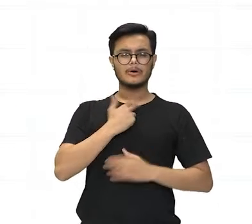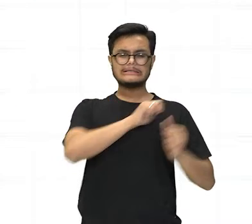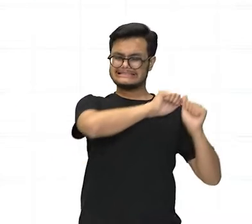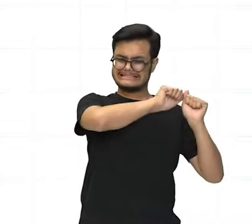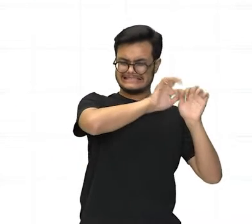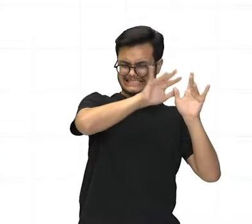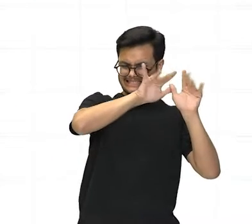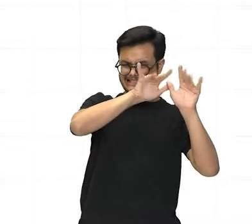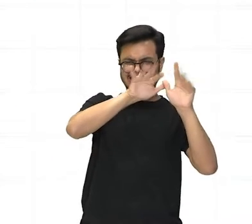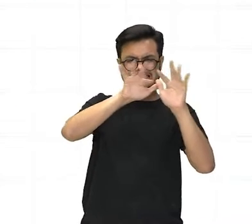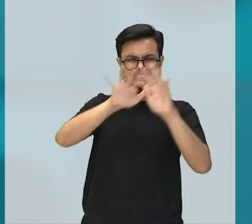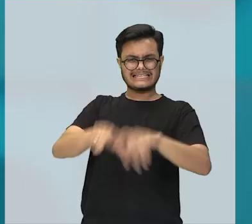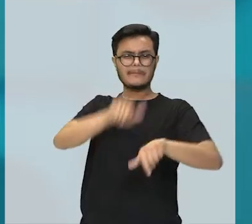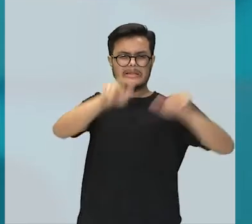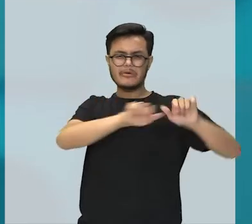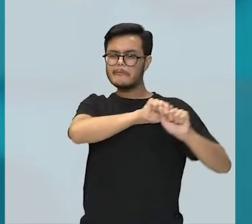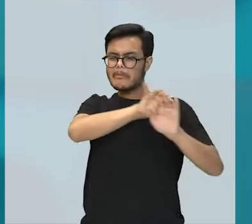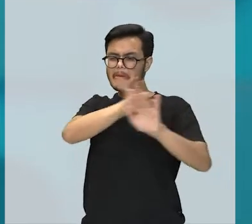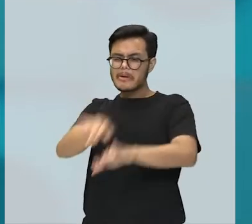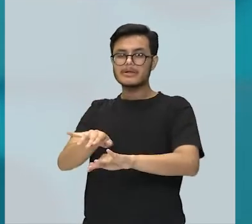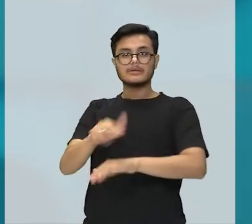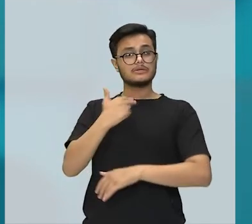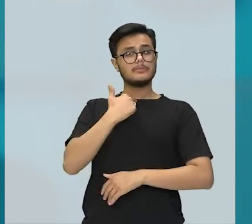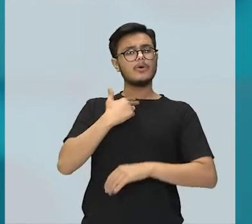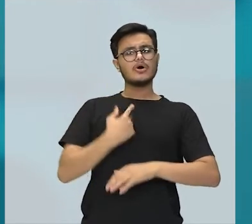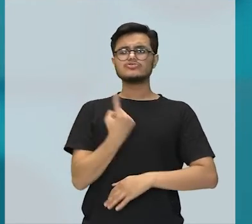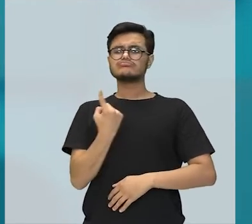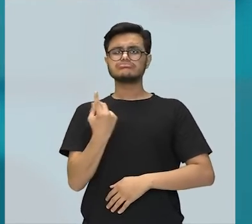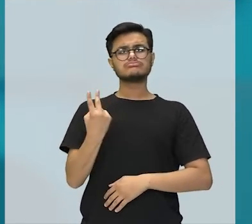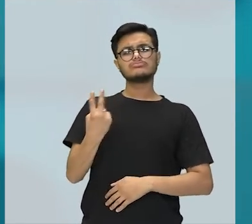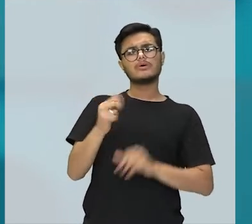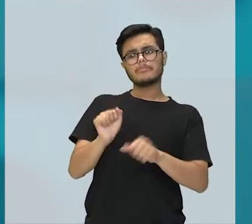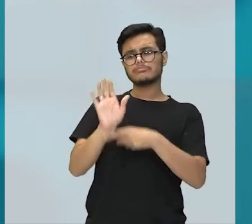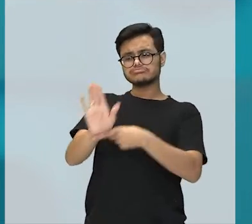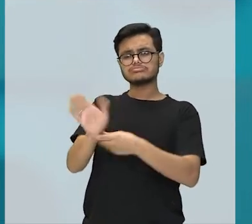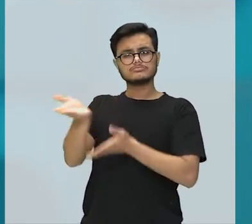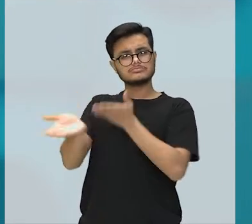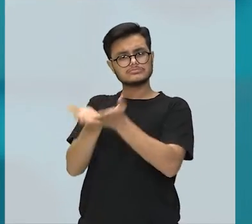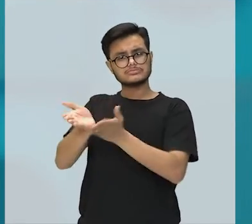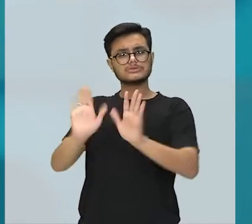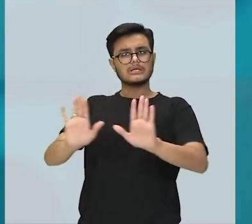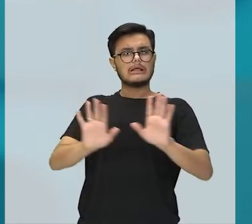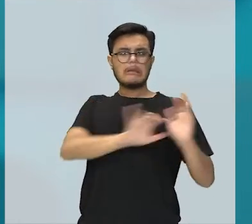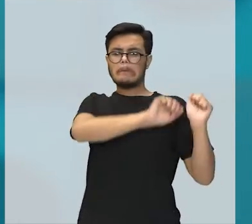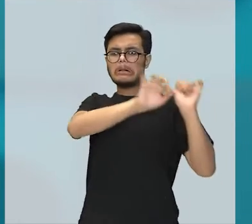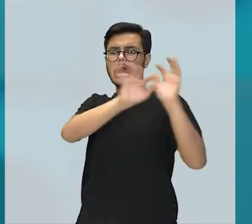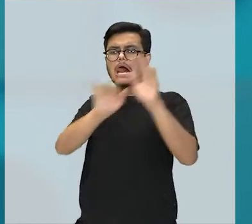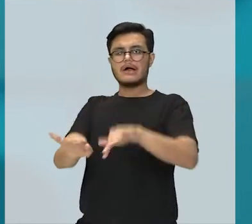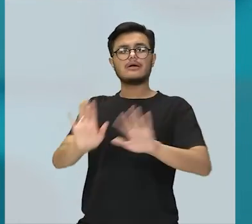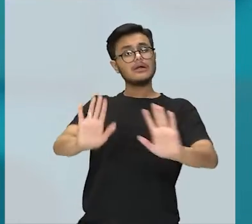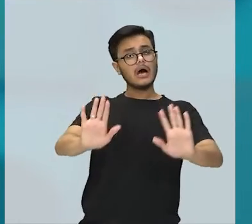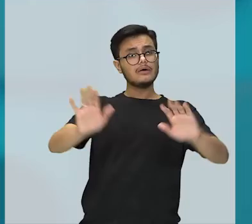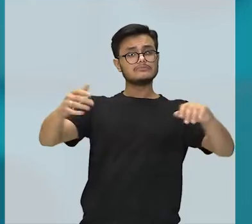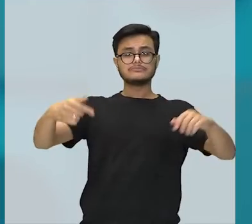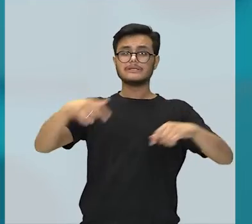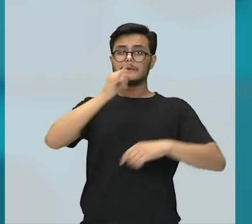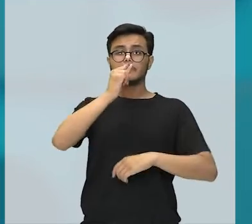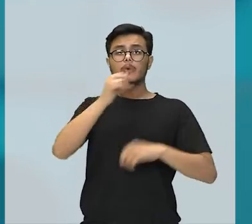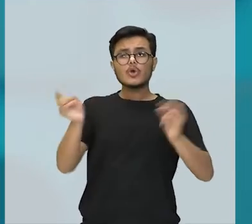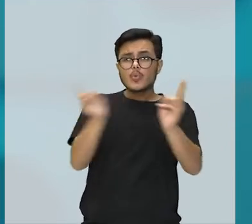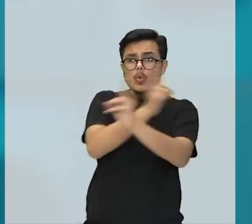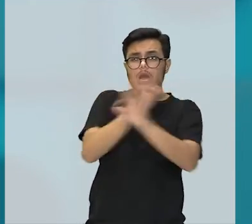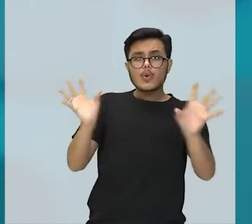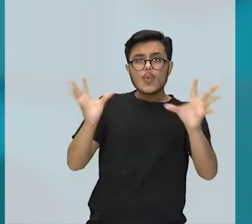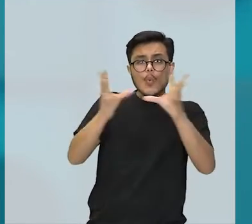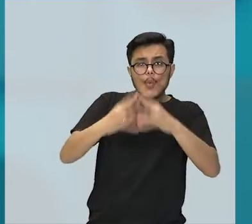para cima da pessoa que desmaiou. Vai um ou dois ali prestar os primeiros cuidados, mas não todo mundo. Senão você deixa o quê?